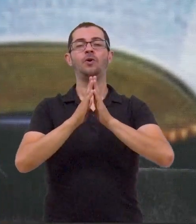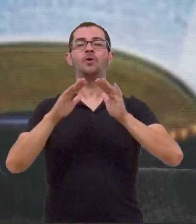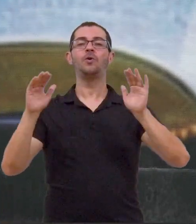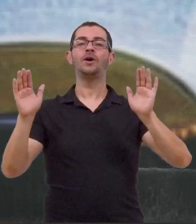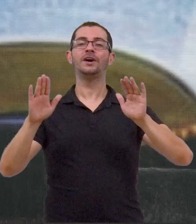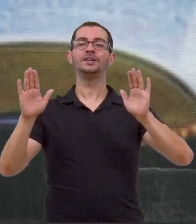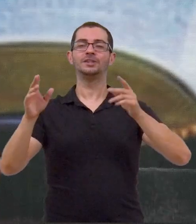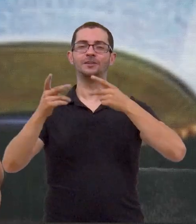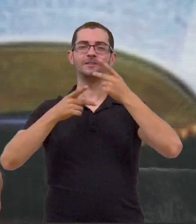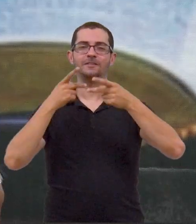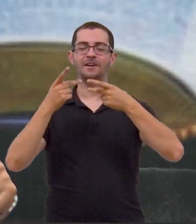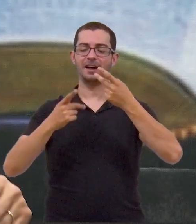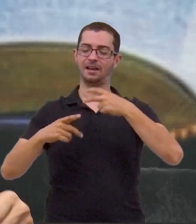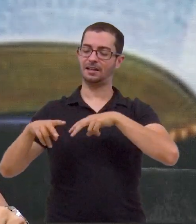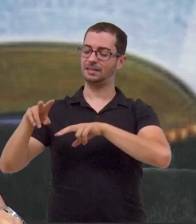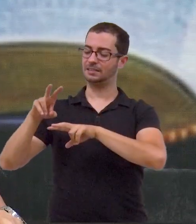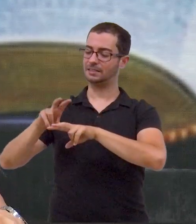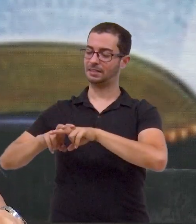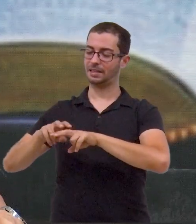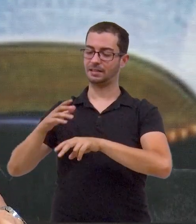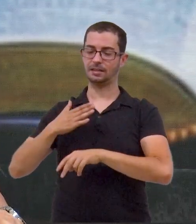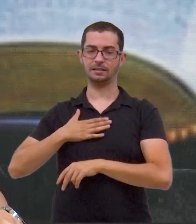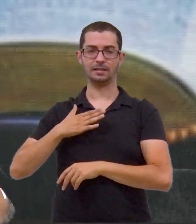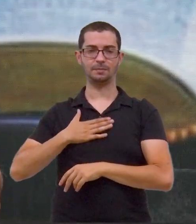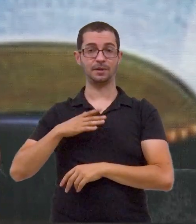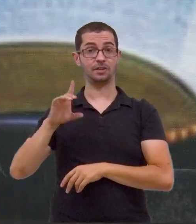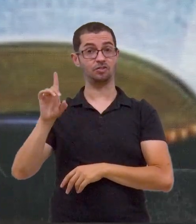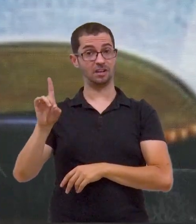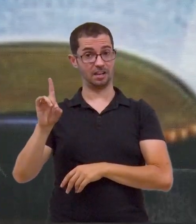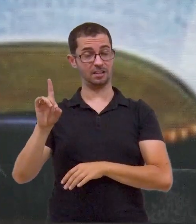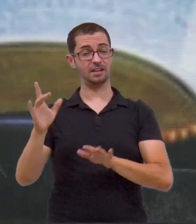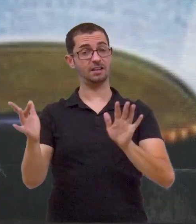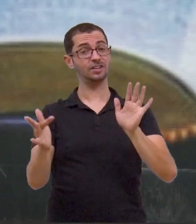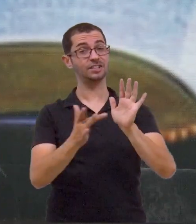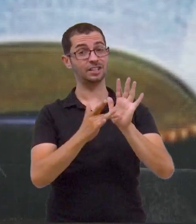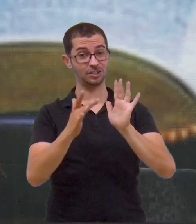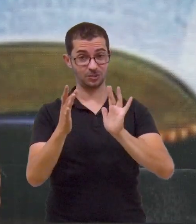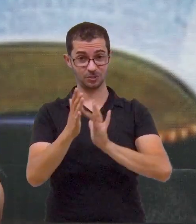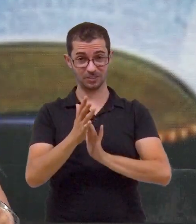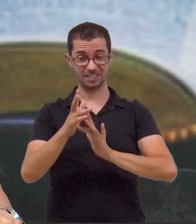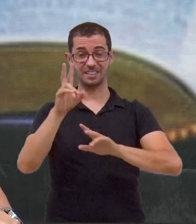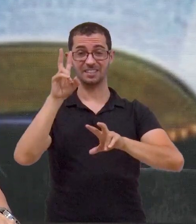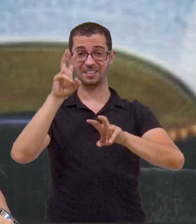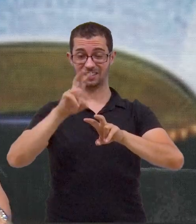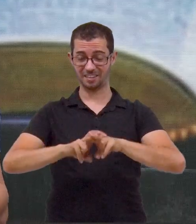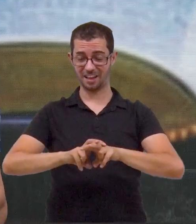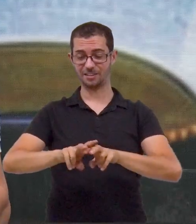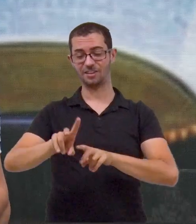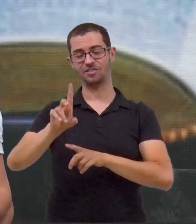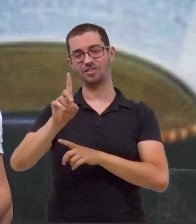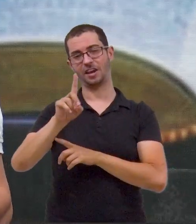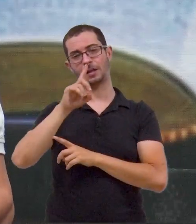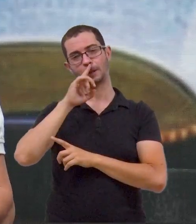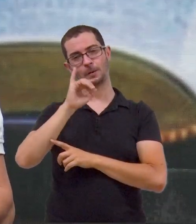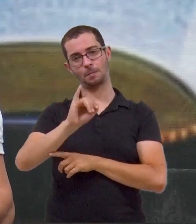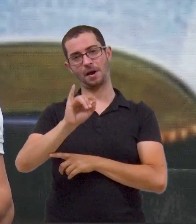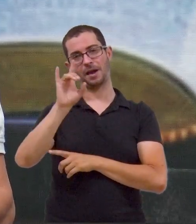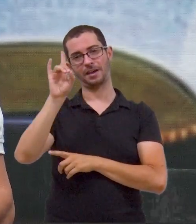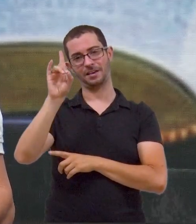Mas Jesus está sentado à direita do Pai, porque ele realizou uma obra. Eu sei que há